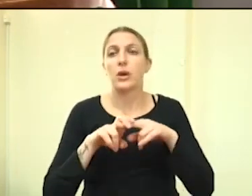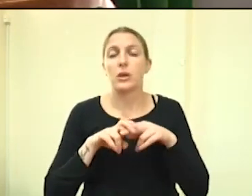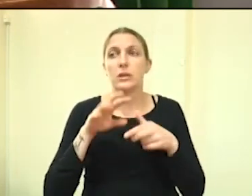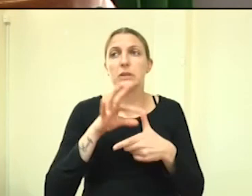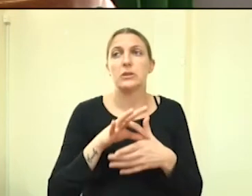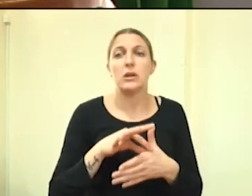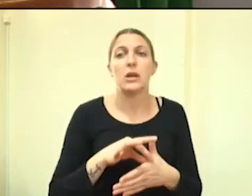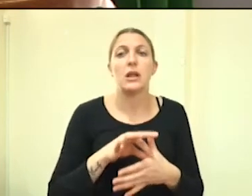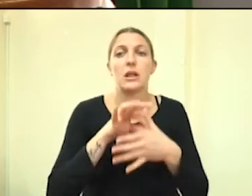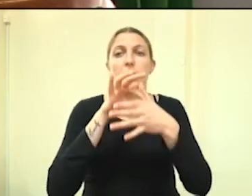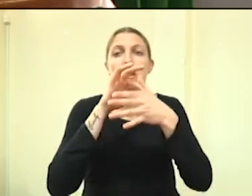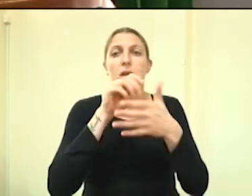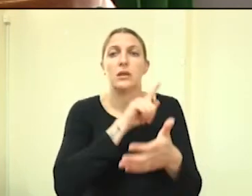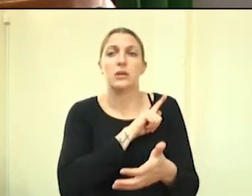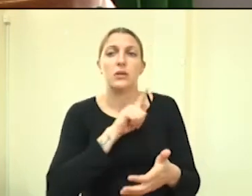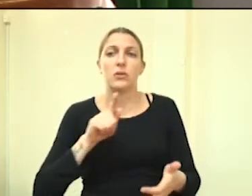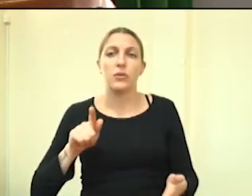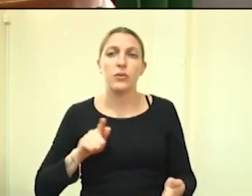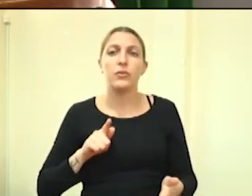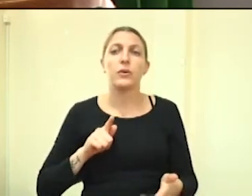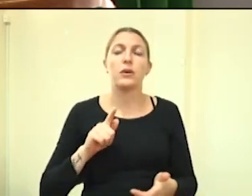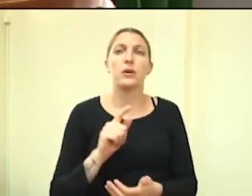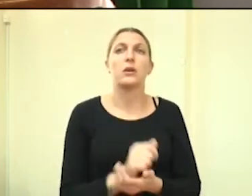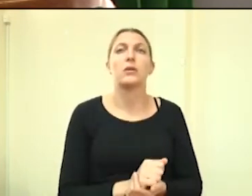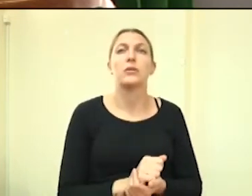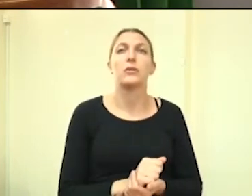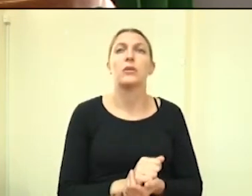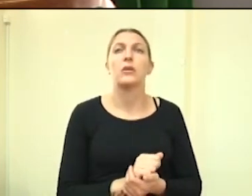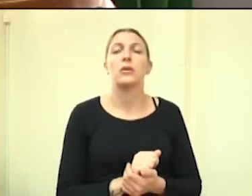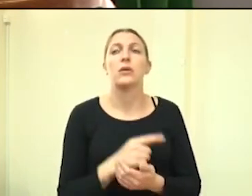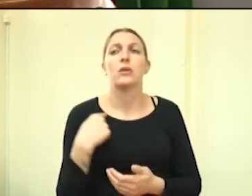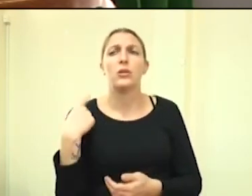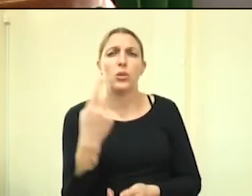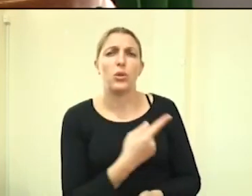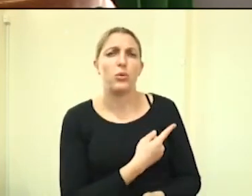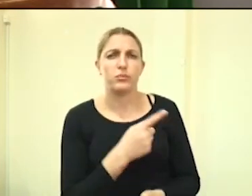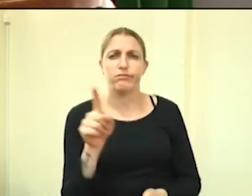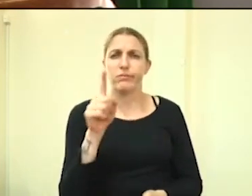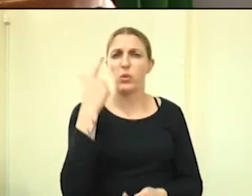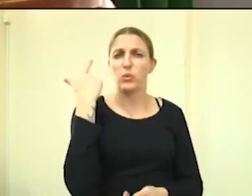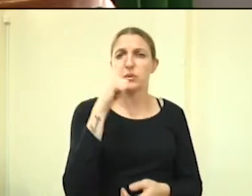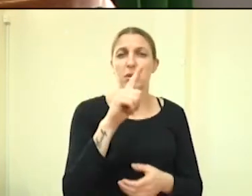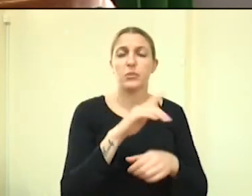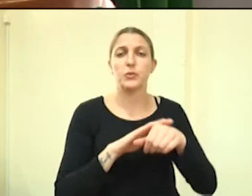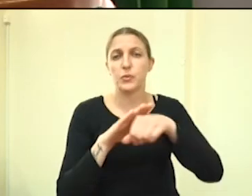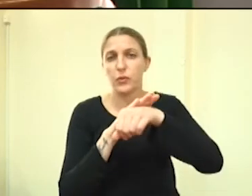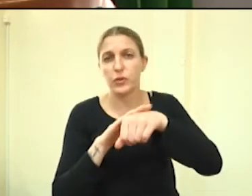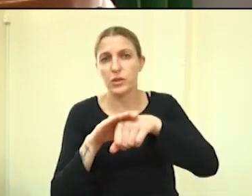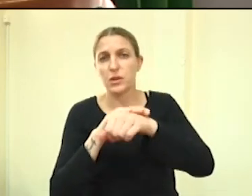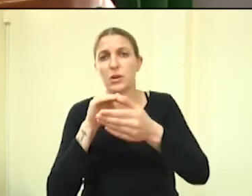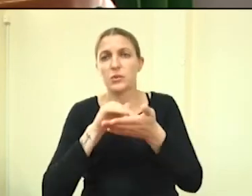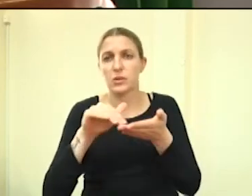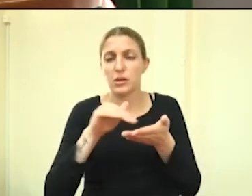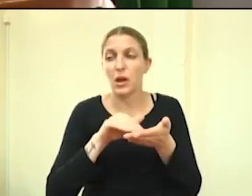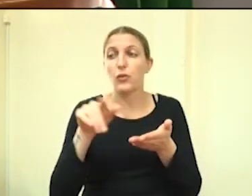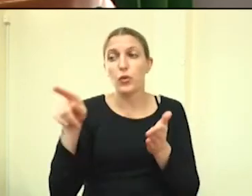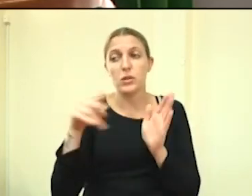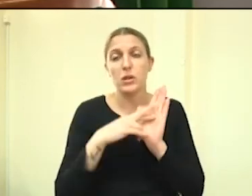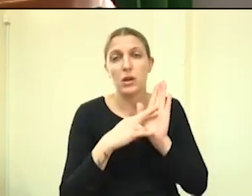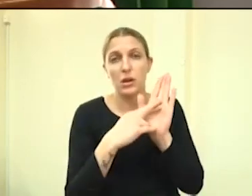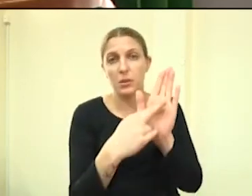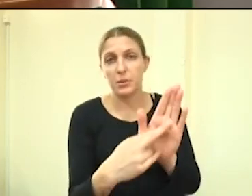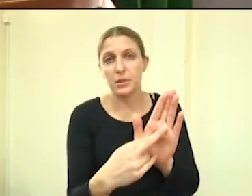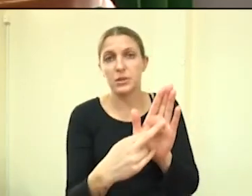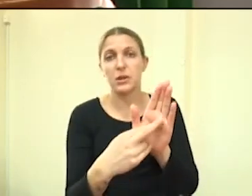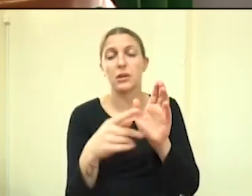gente tem pouco acesso com o secretário de obra, você nos representa, você é a líder do governo,